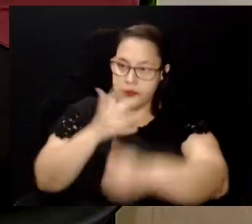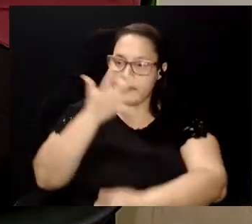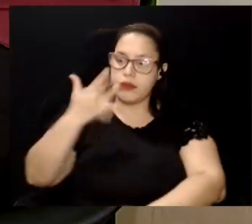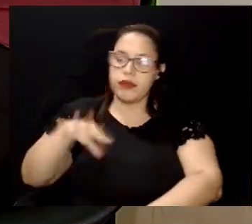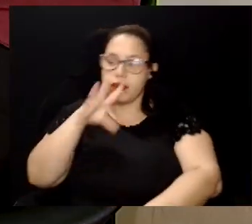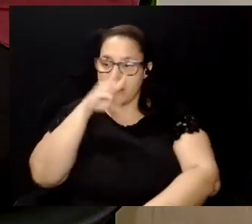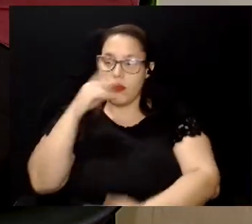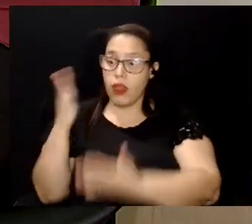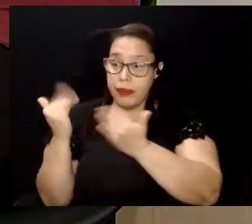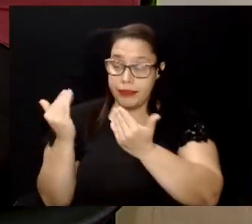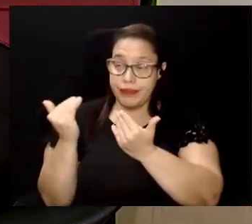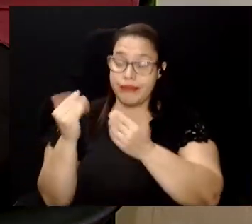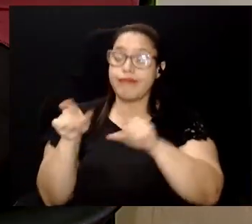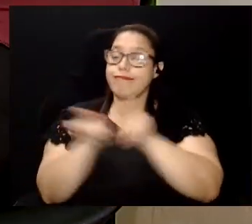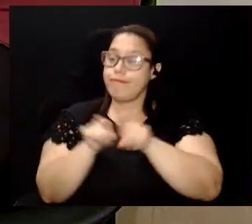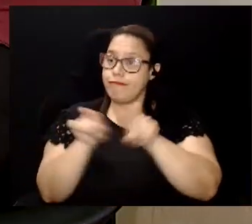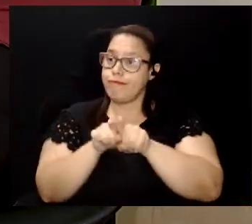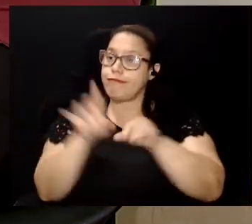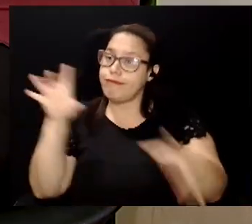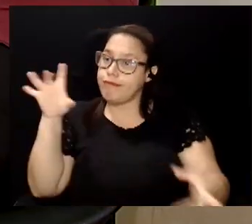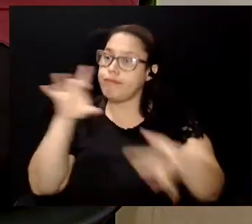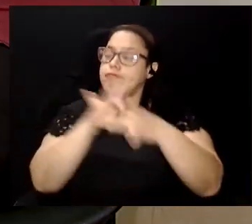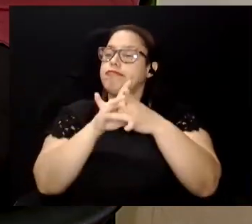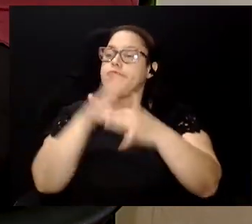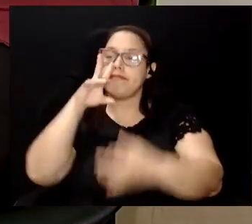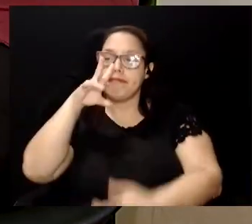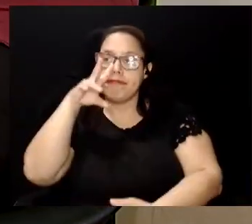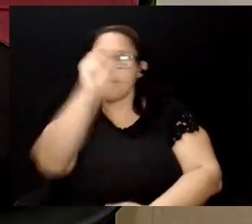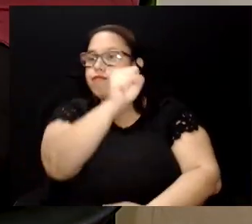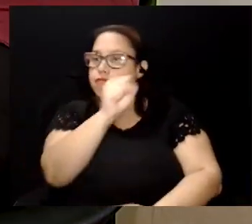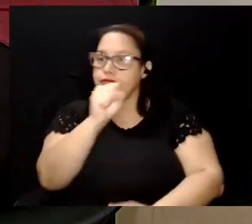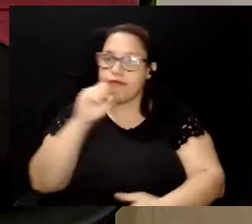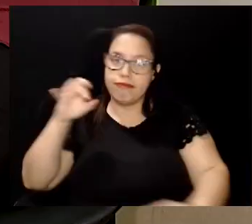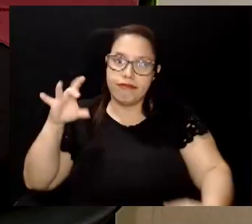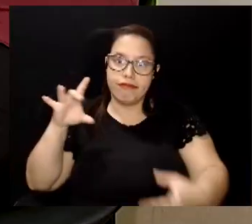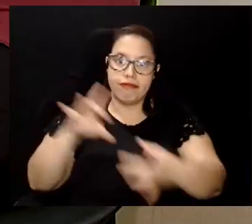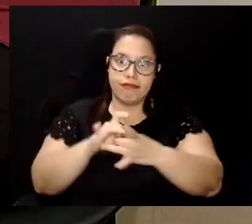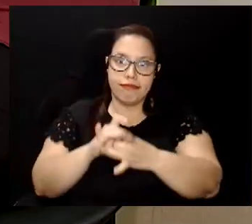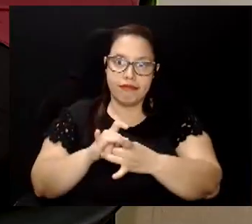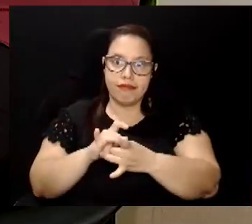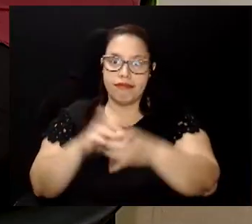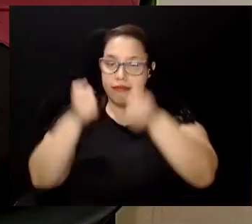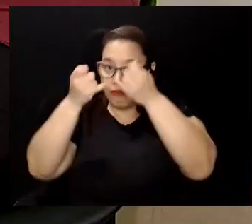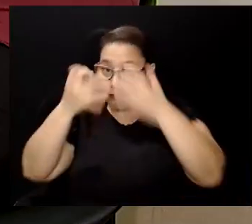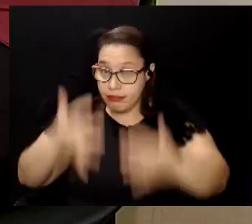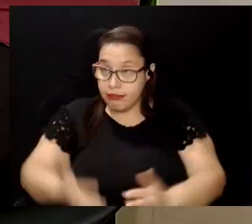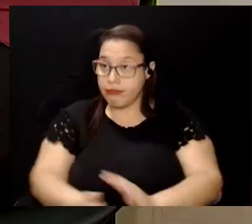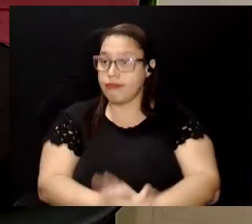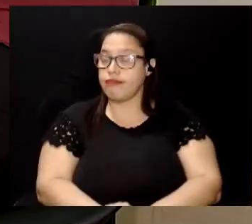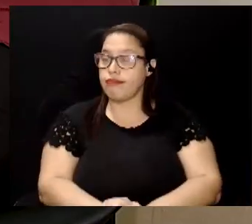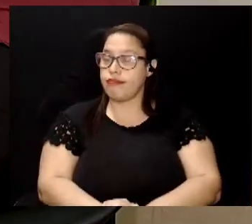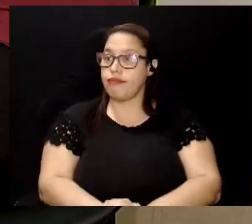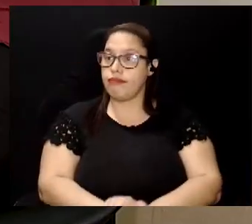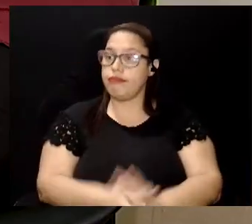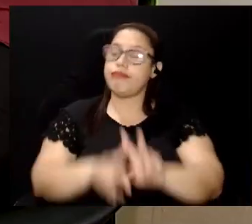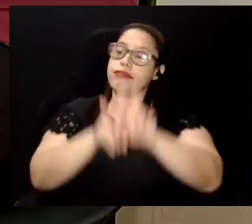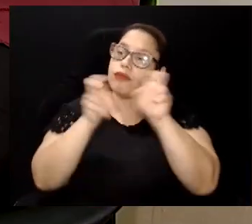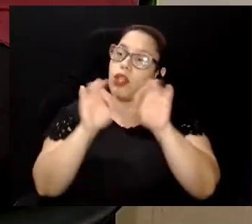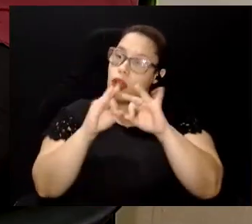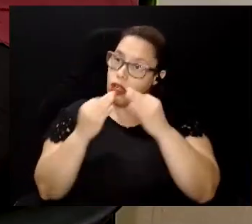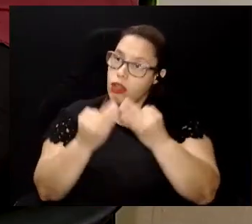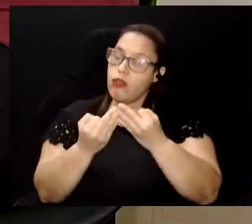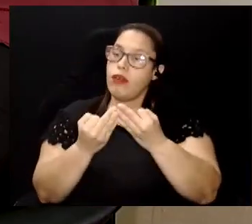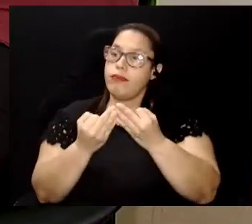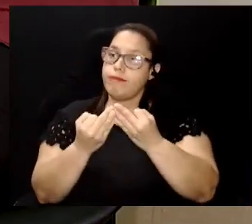esse vínculo, né, fortalecimento de vínculo, como vocês mesmos dizem, em relação às famílias. Porque tem